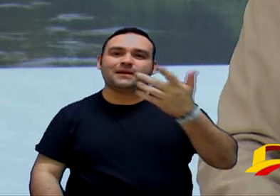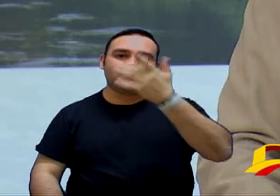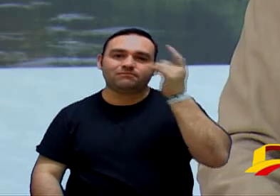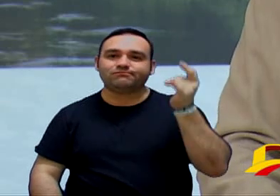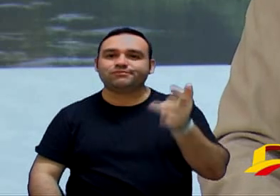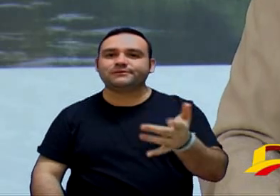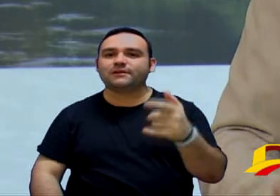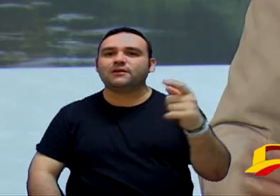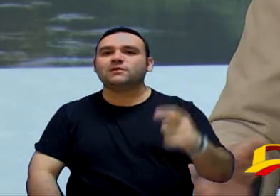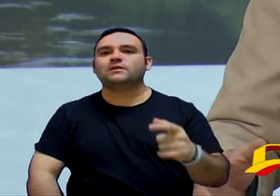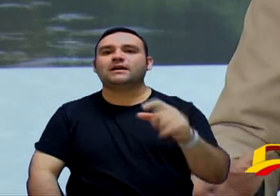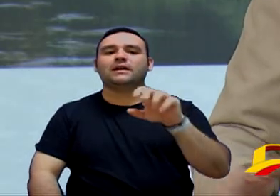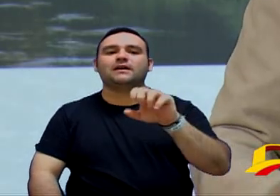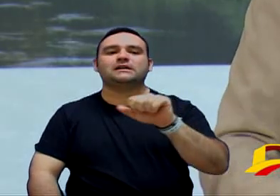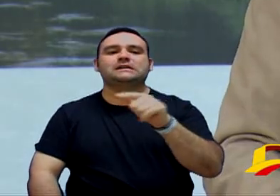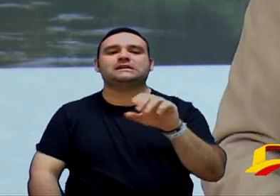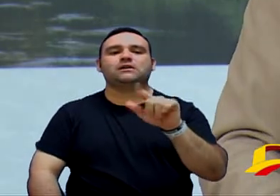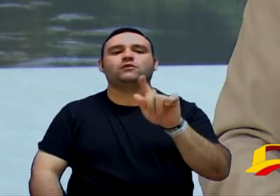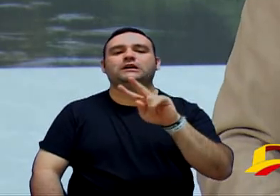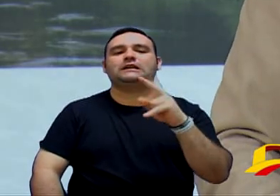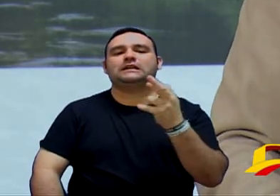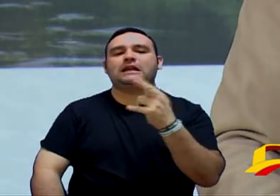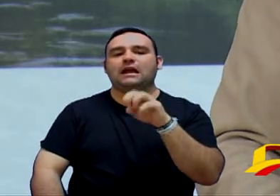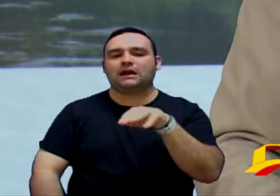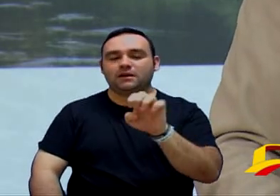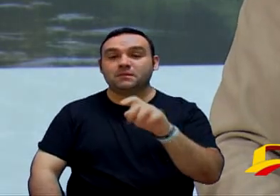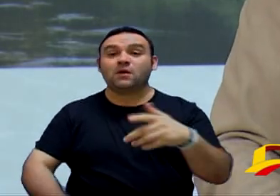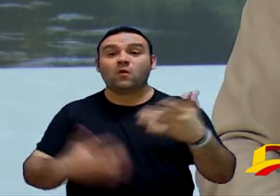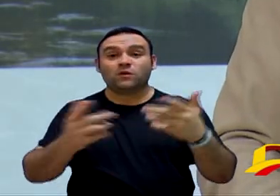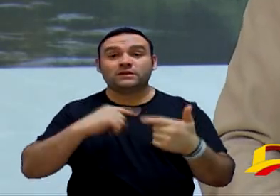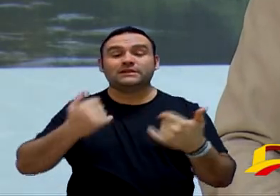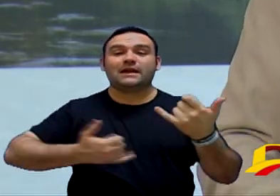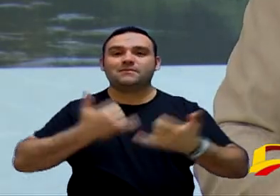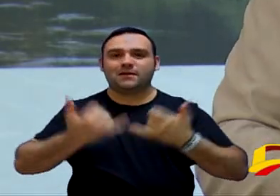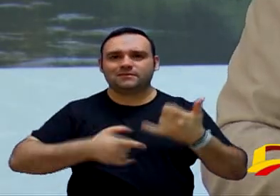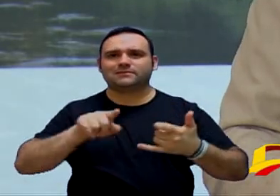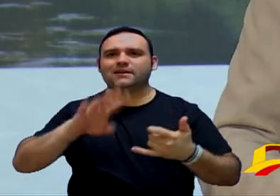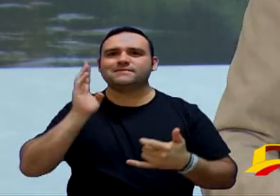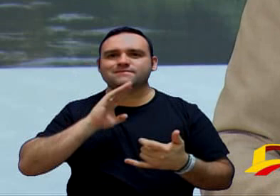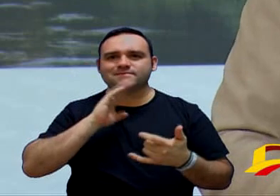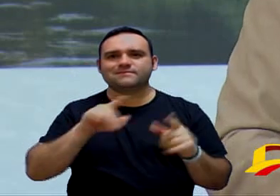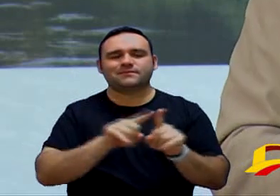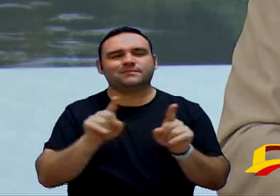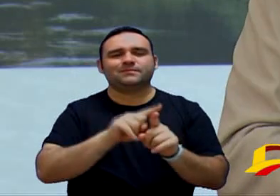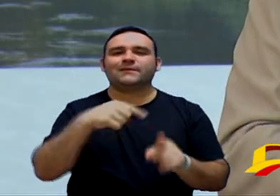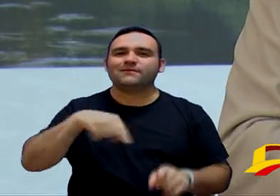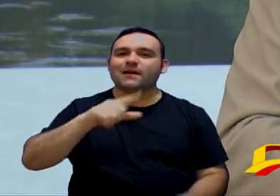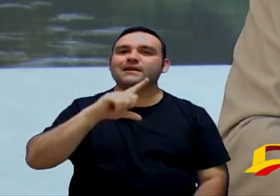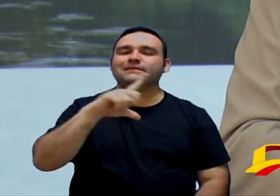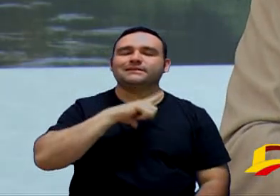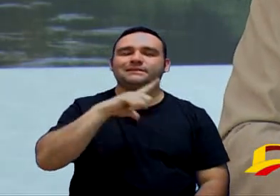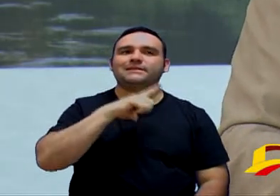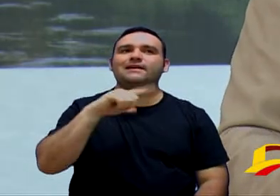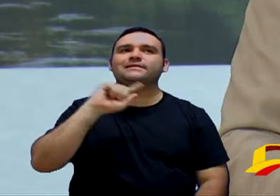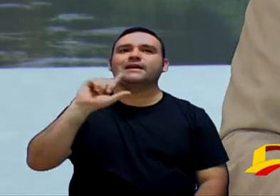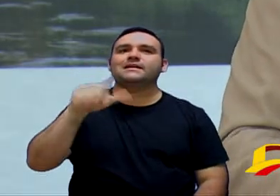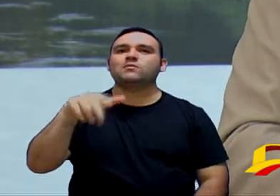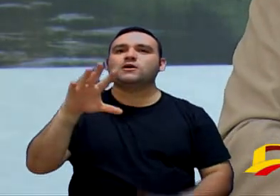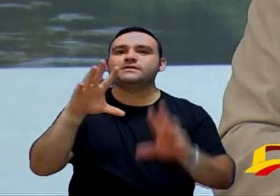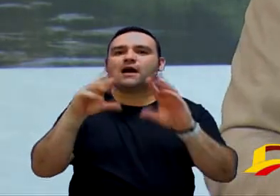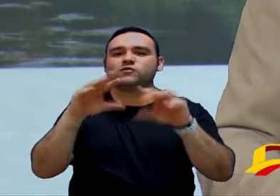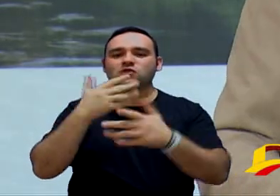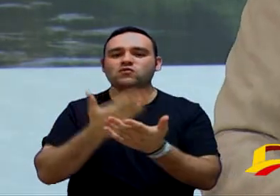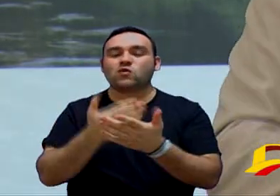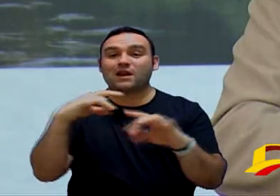ali no São Guilherme hoje tem uma praça muito bacana ali que você passa tem depois do período